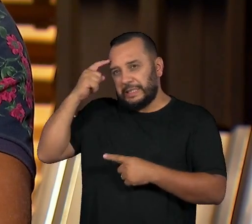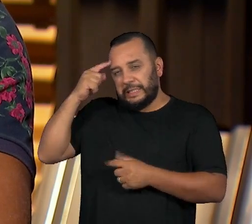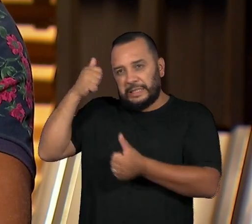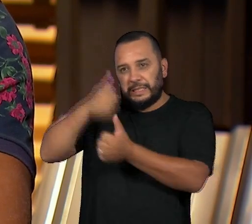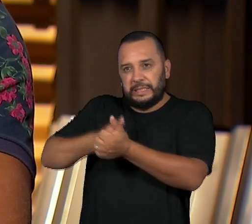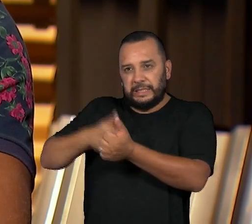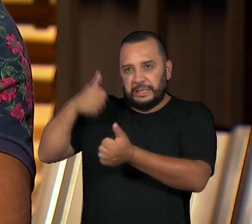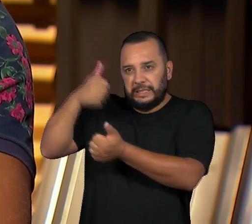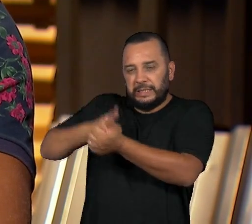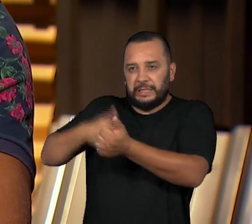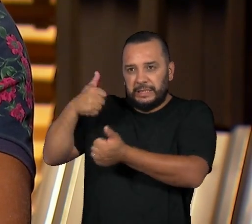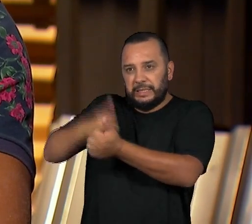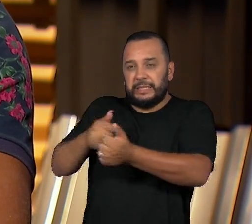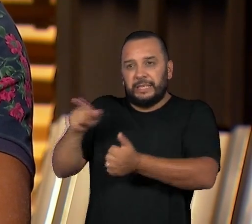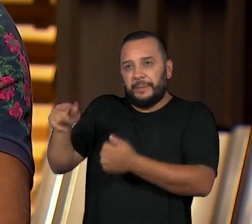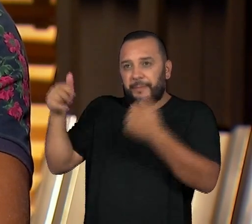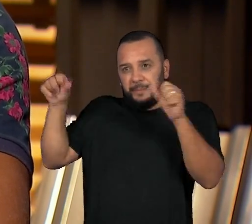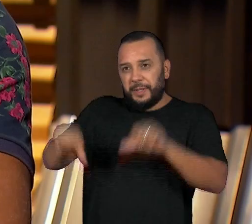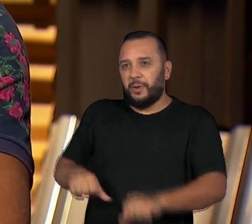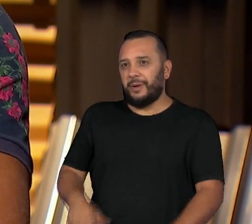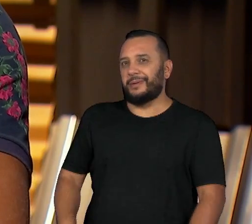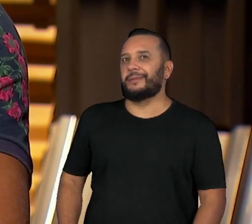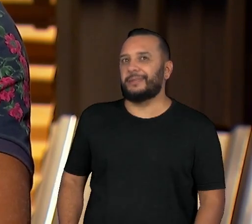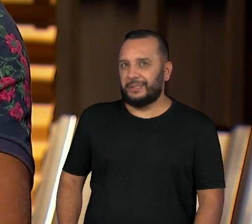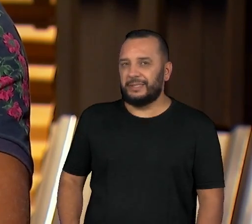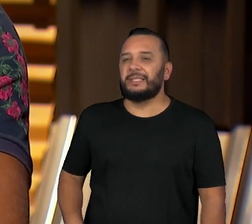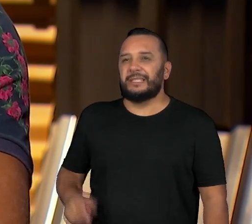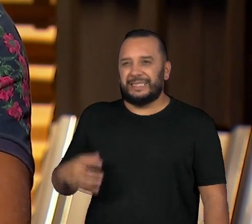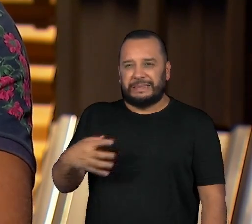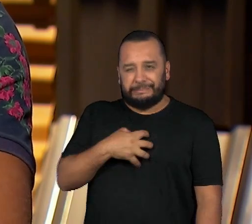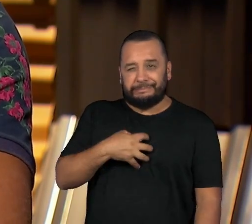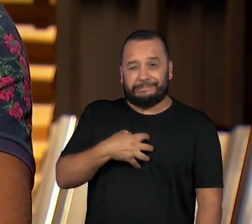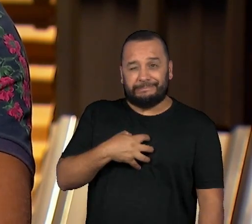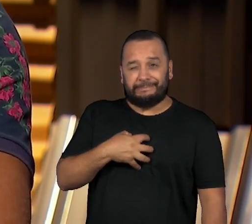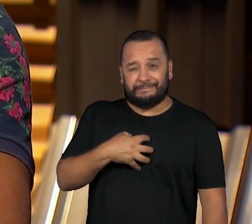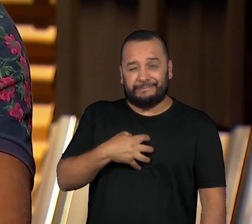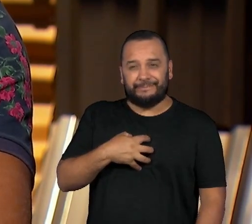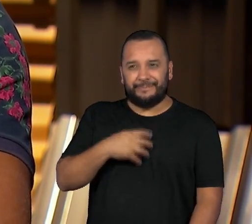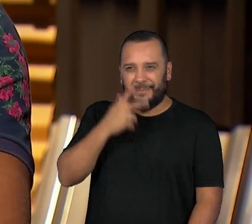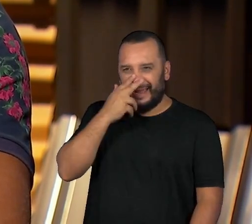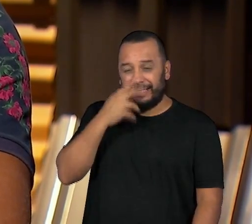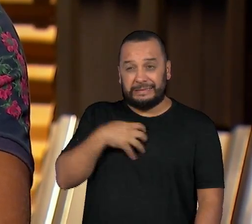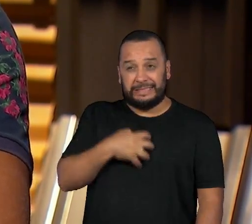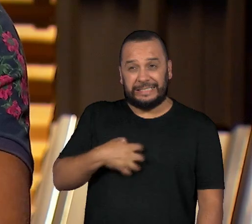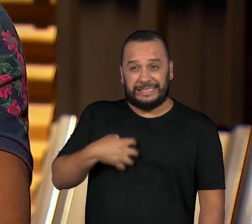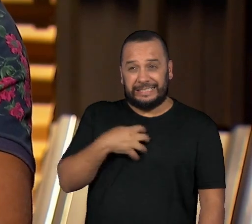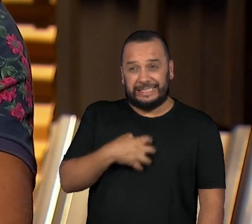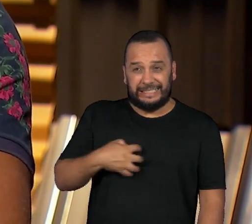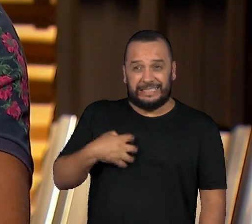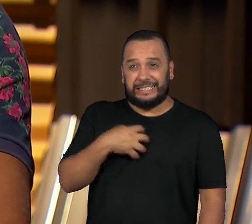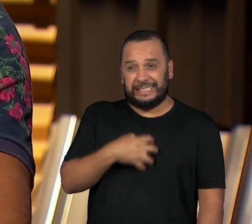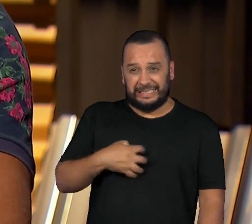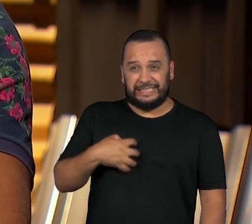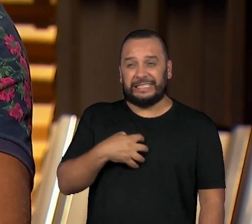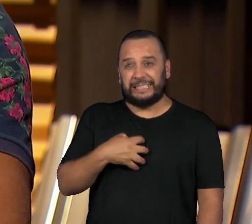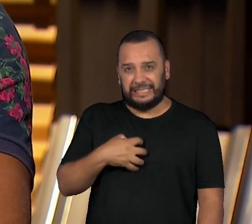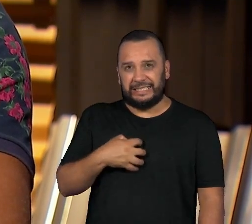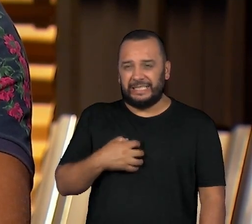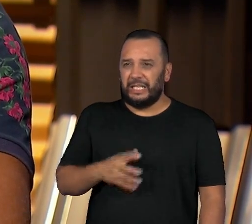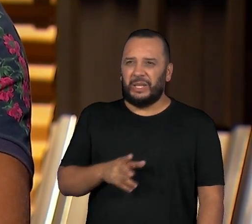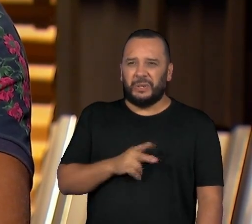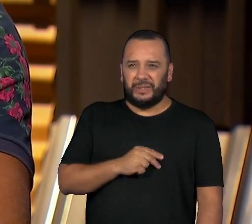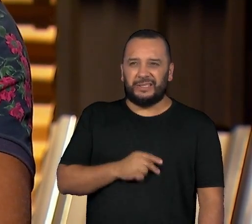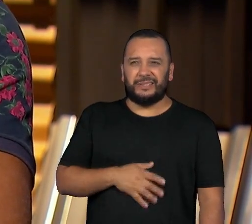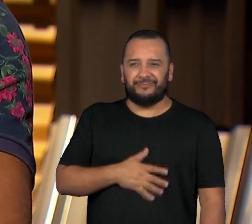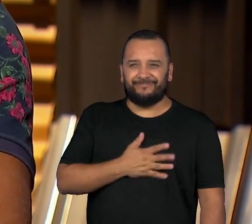e era muito pior, porque, sabe, entrava... ultrapassava o coração. Aí você falava, caramba,